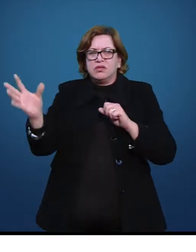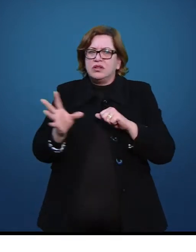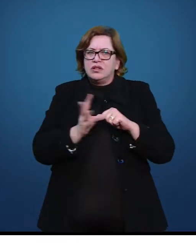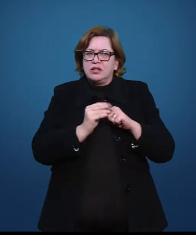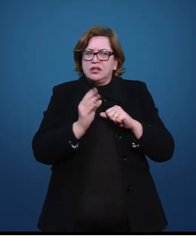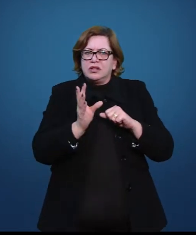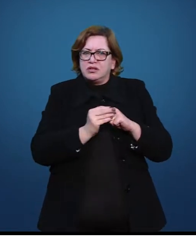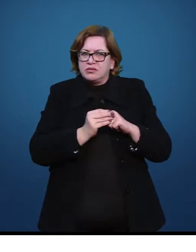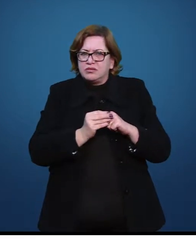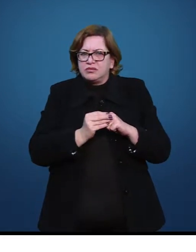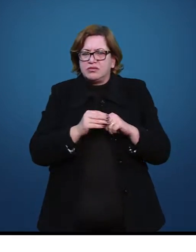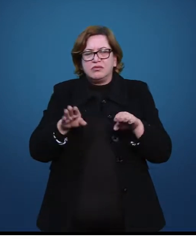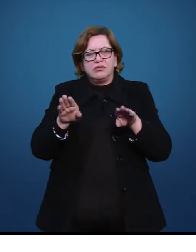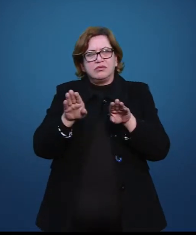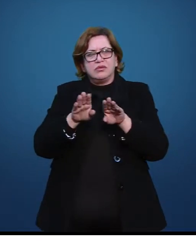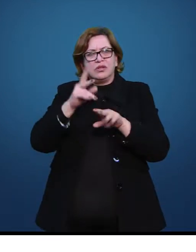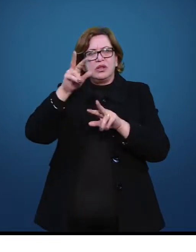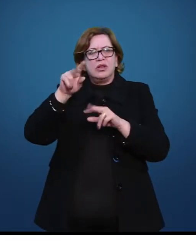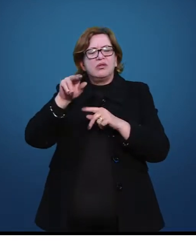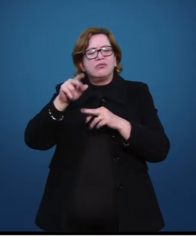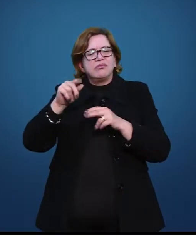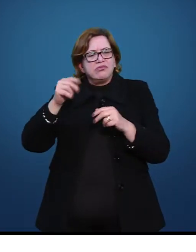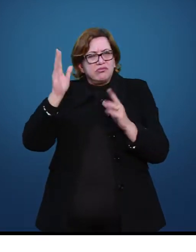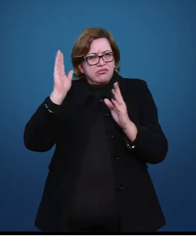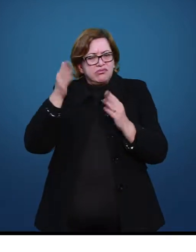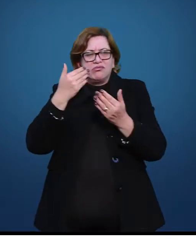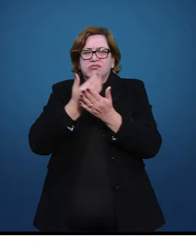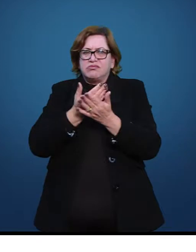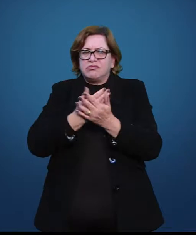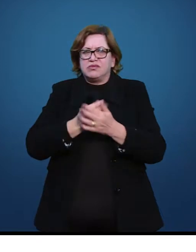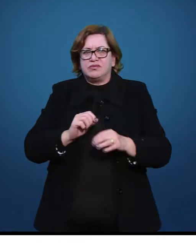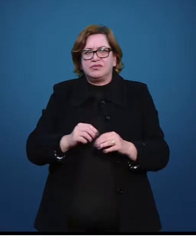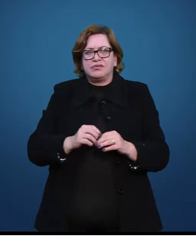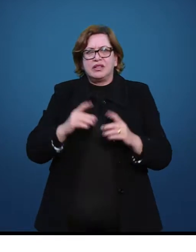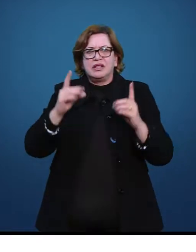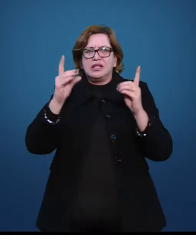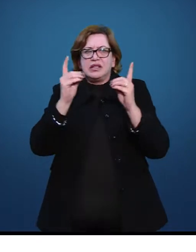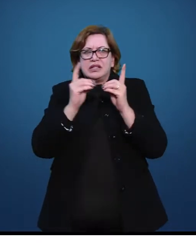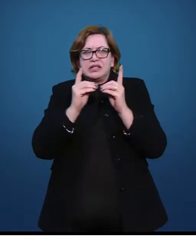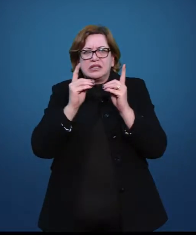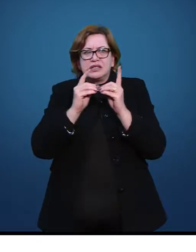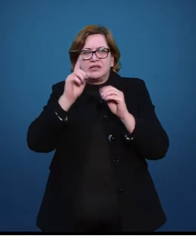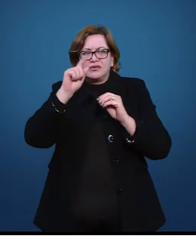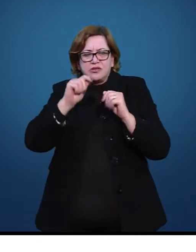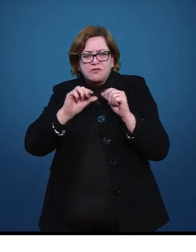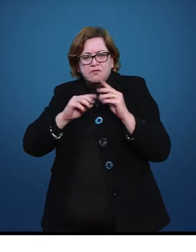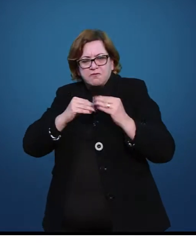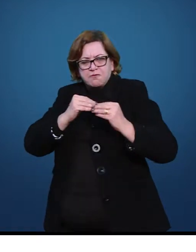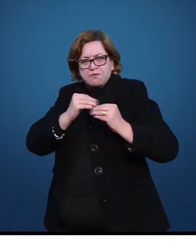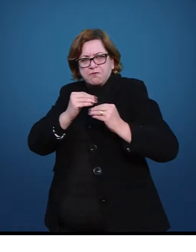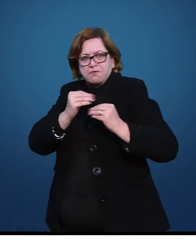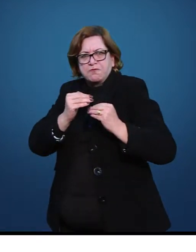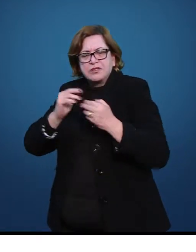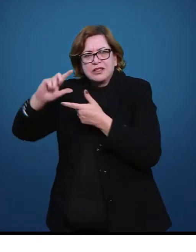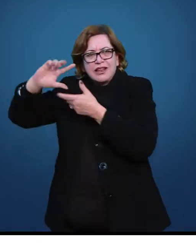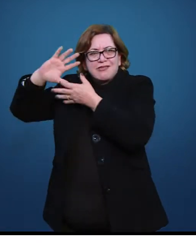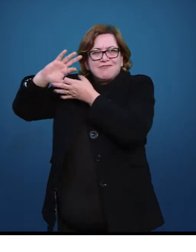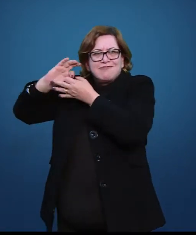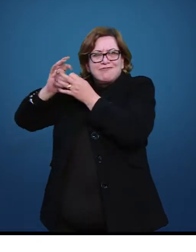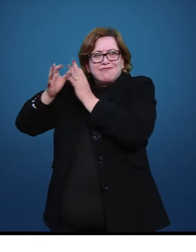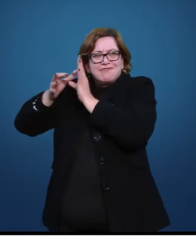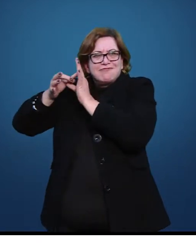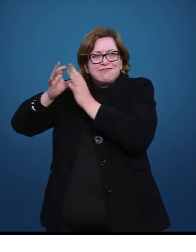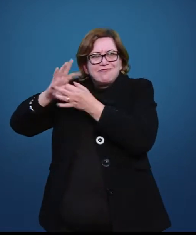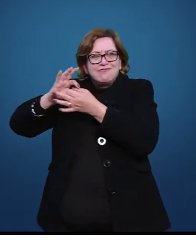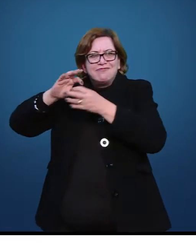da mesma forma que nós vimos nas aulas anteriores. A didática ela foi tomando corpo, se contextualizando no meio